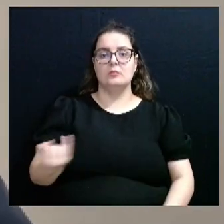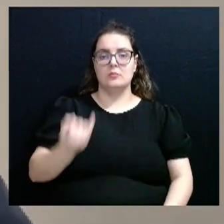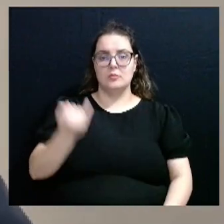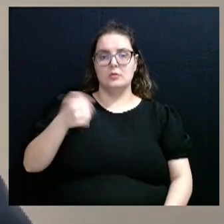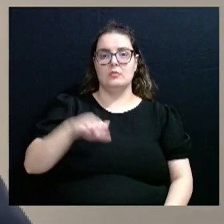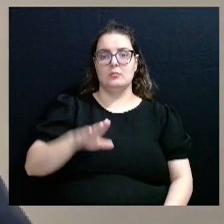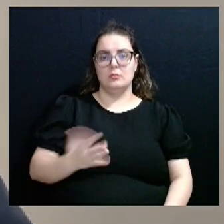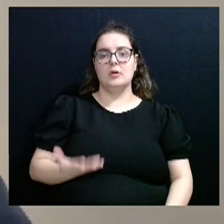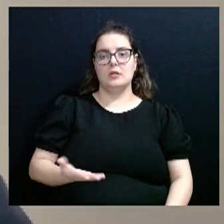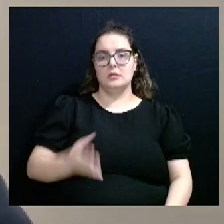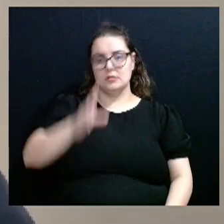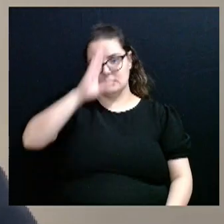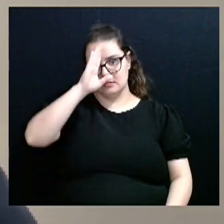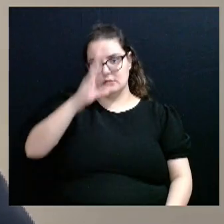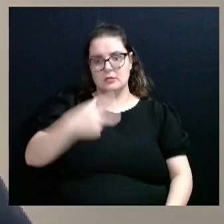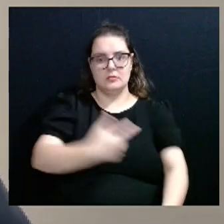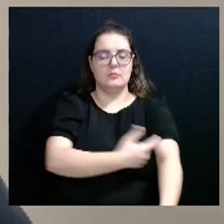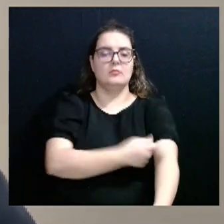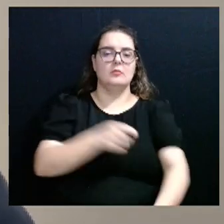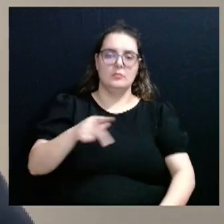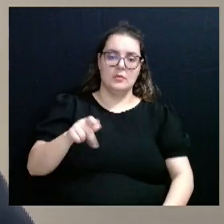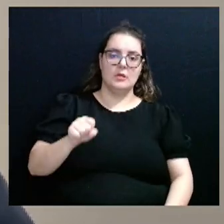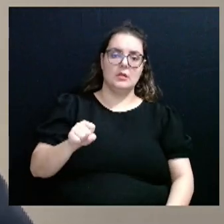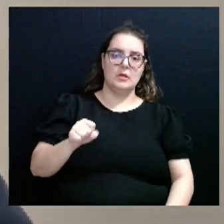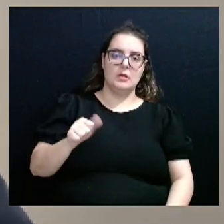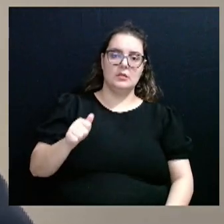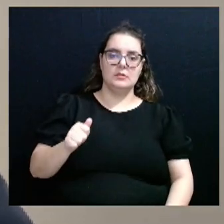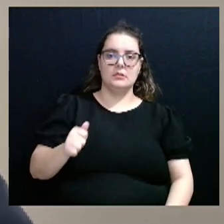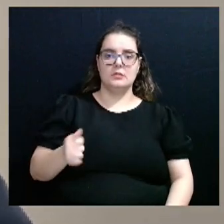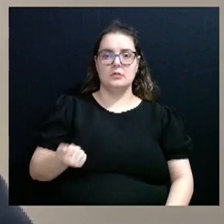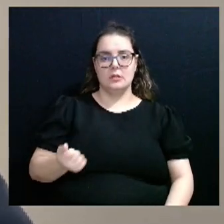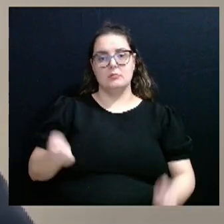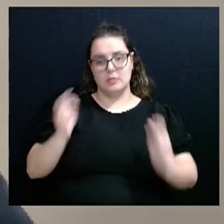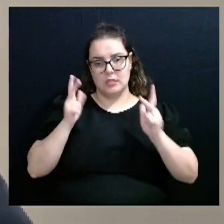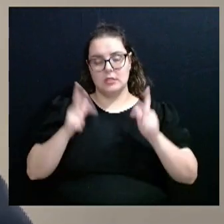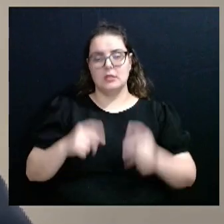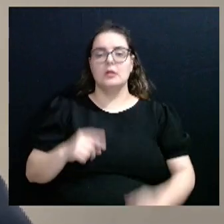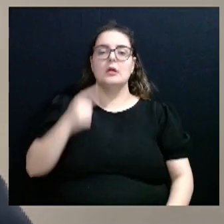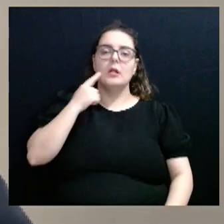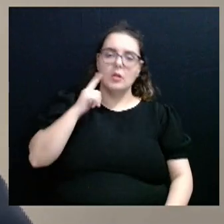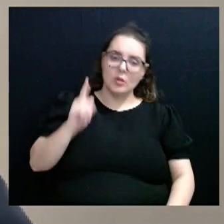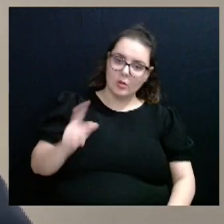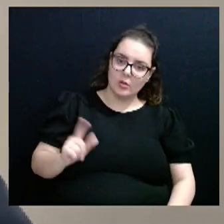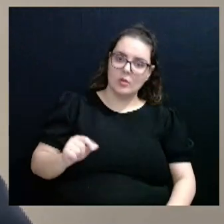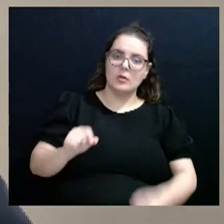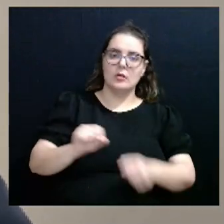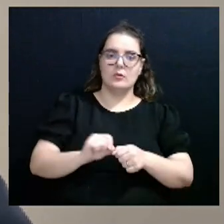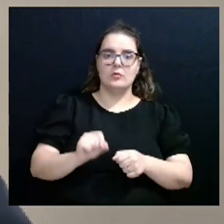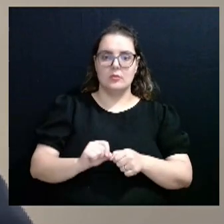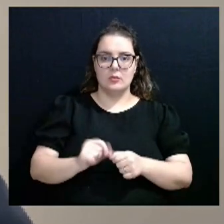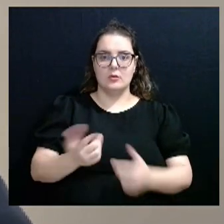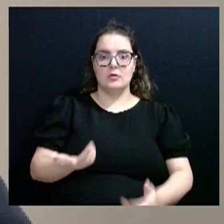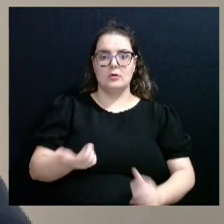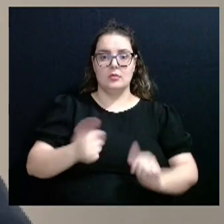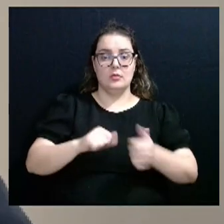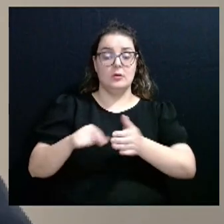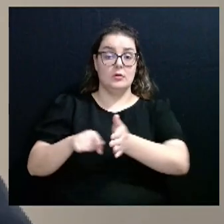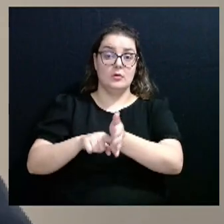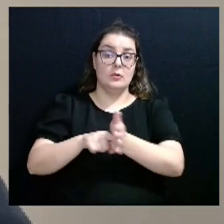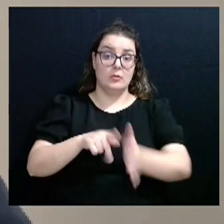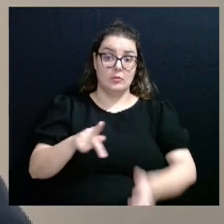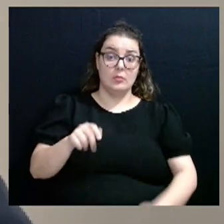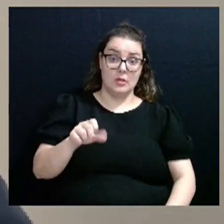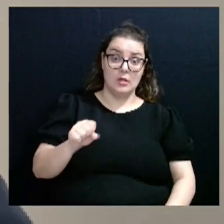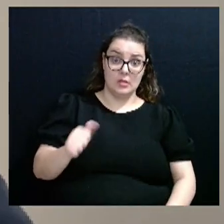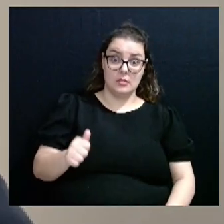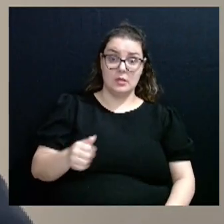gente precisa ter atenção. E, obviamente, para que seja feito, avaliado e analisado o PSA, esse homem precisa